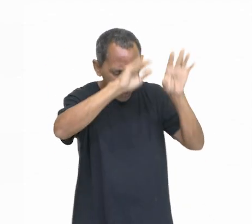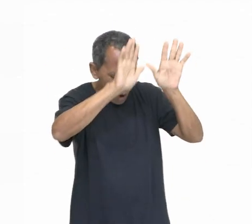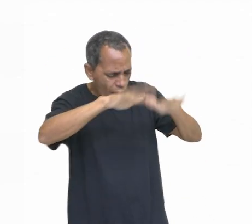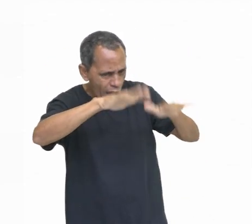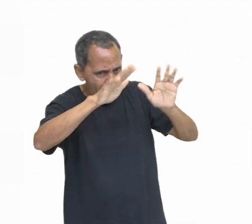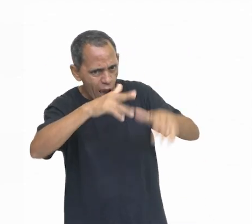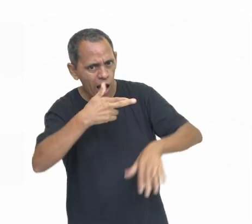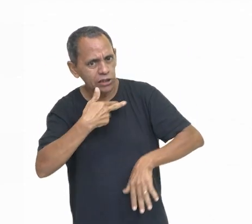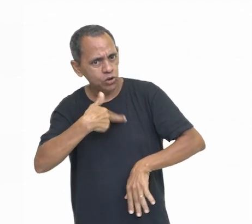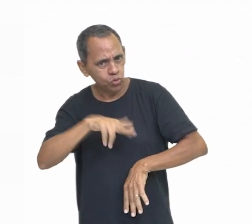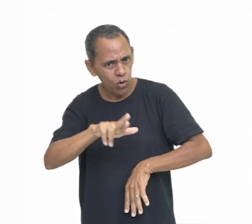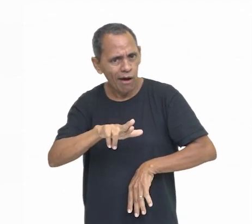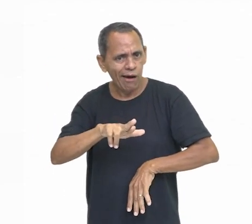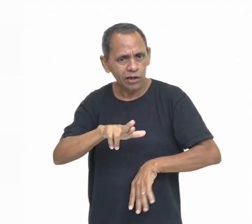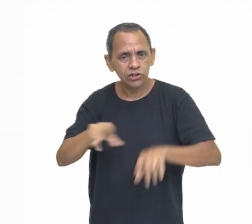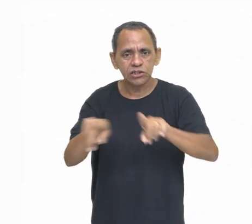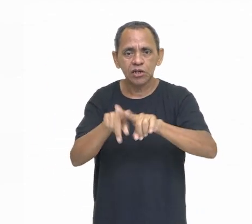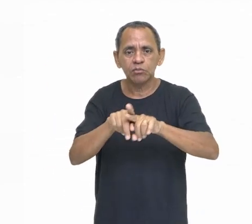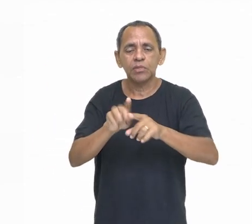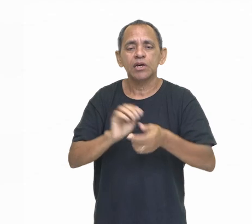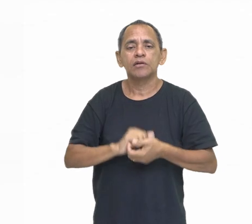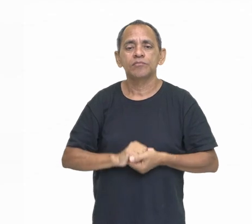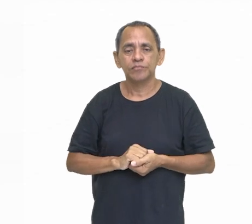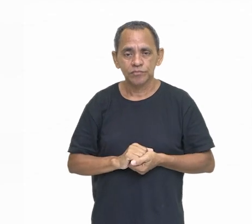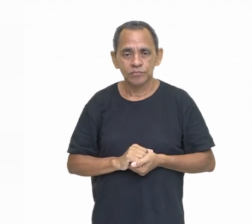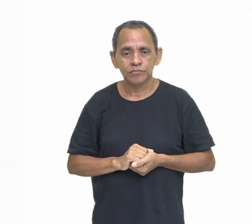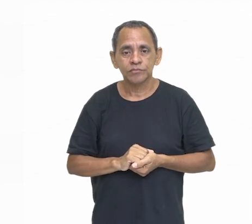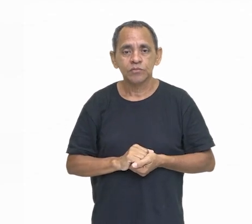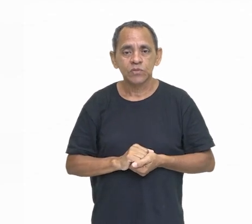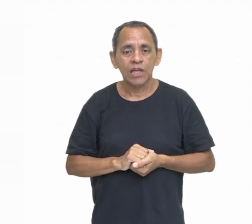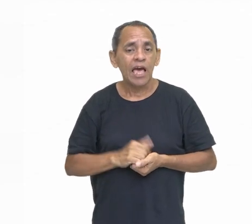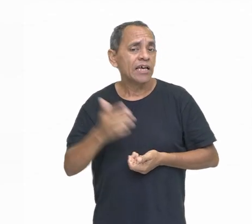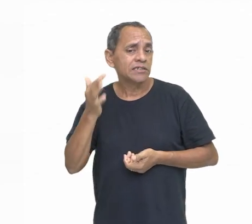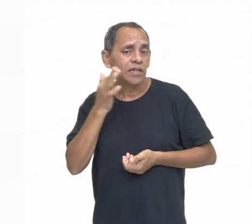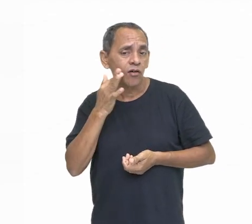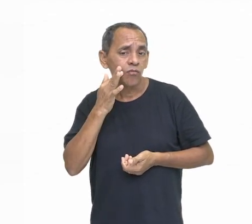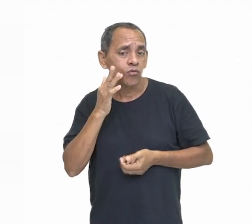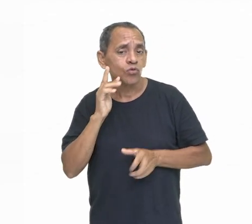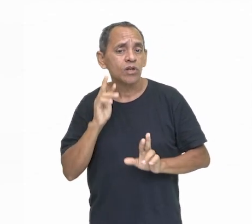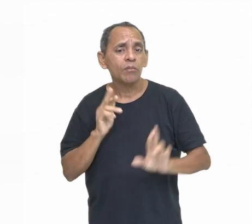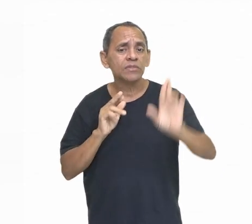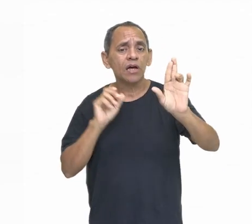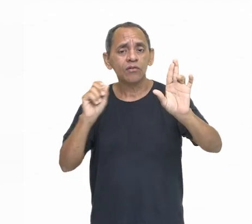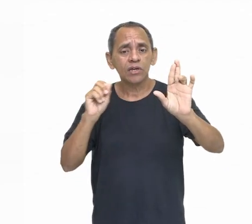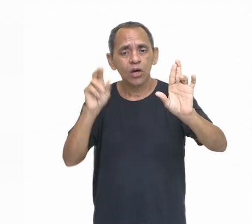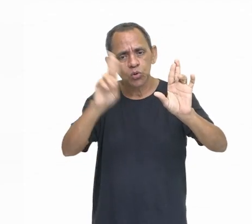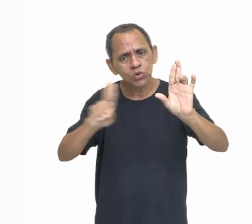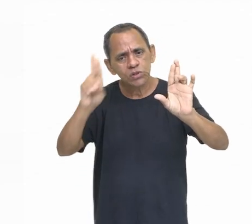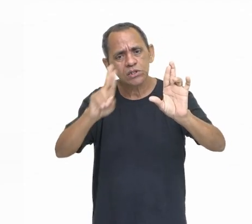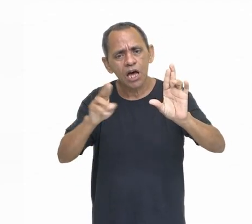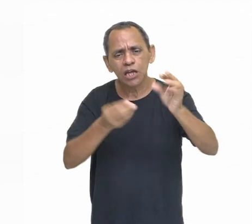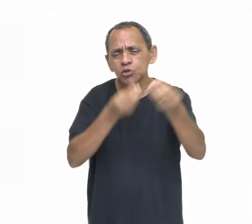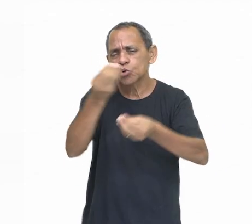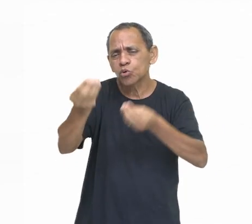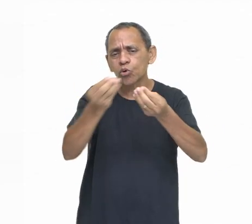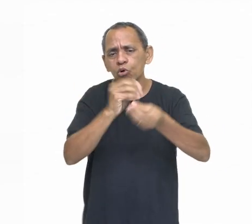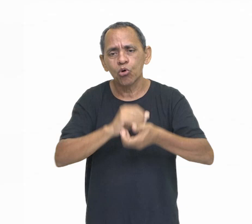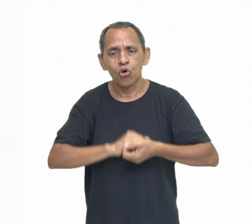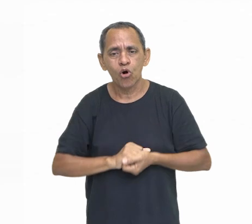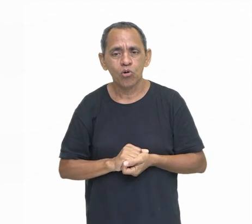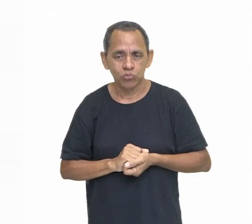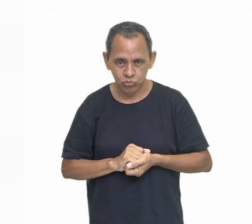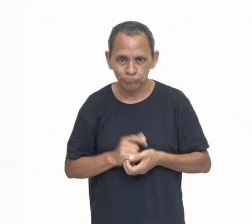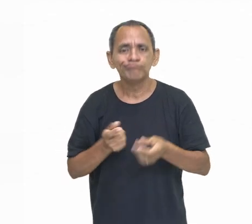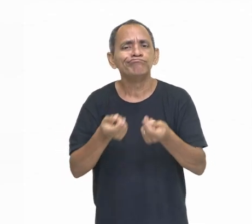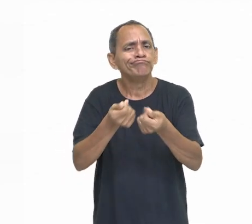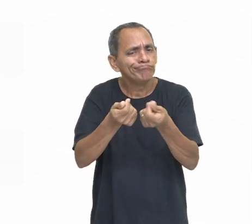Inclusive, o cacau, por alguns momentos, ele foi utilizado como moeda de troca, para